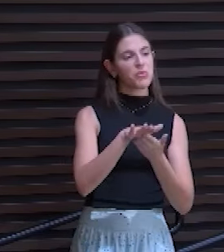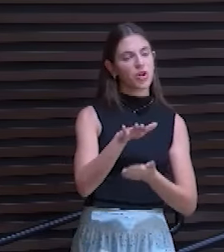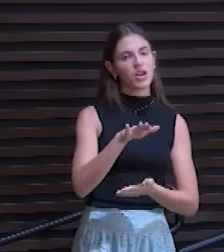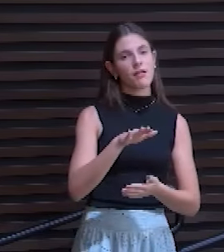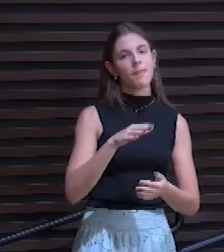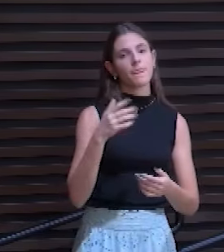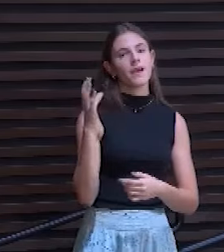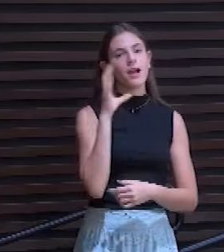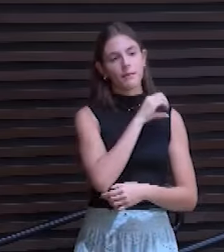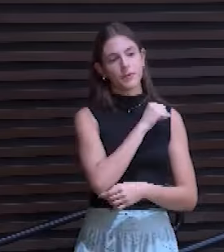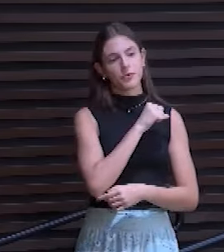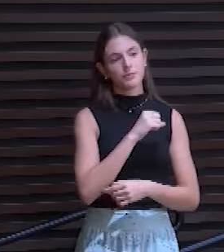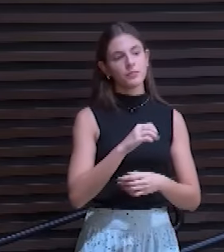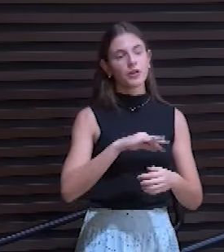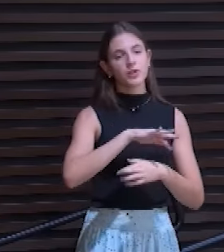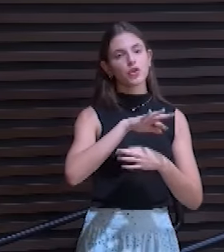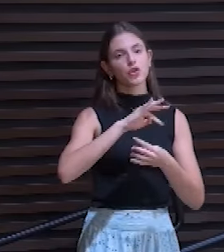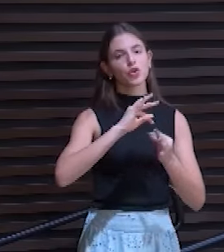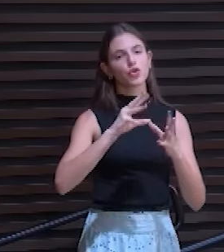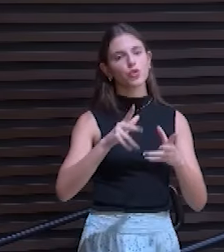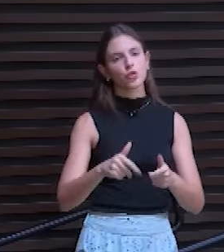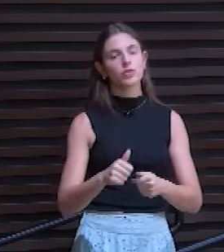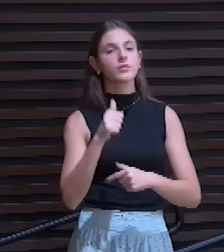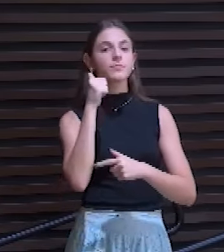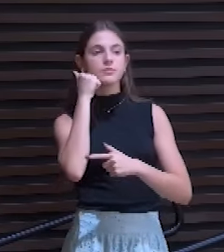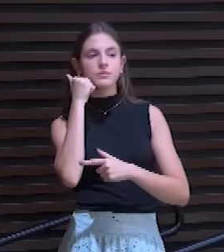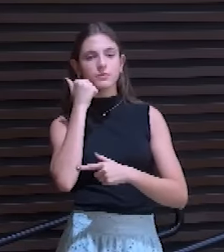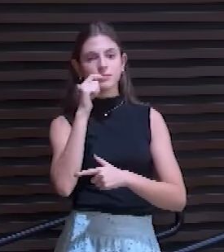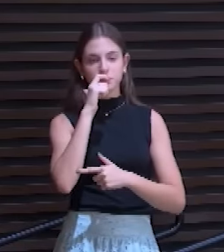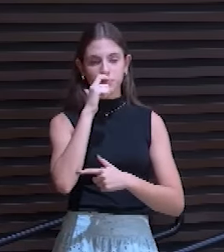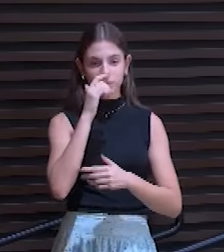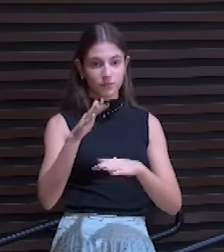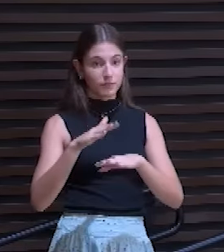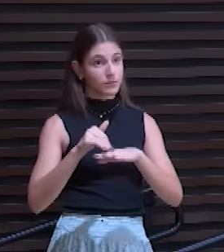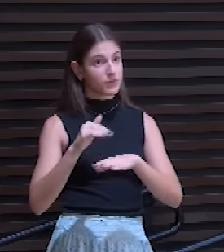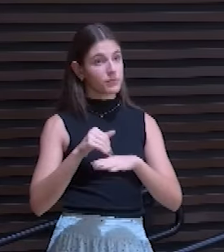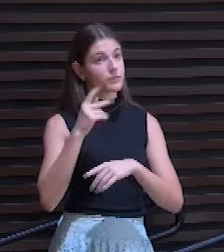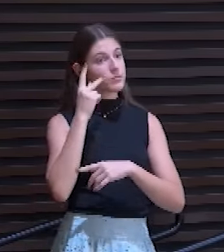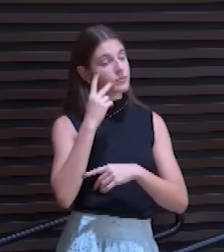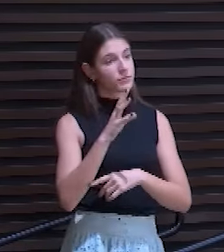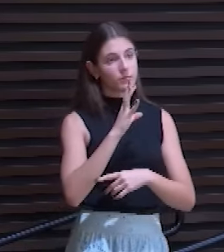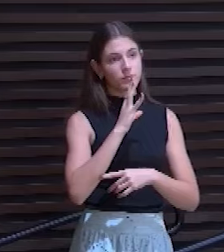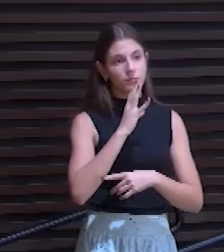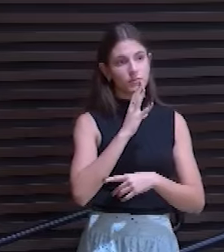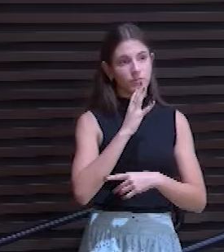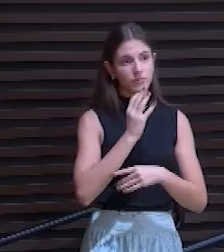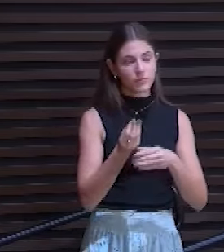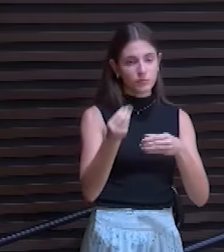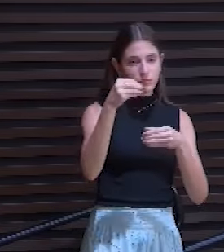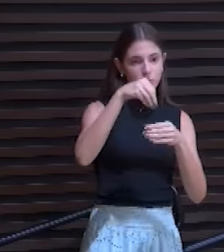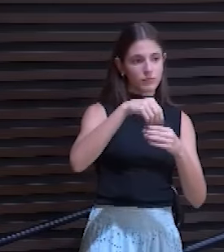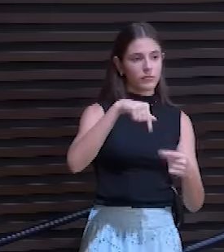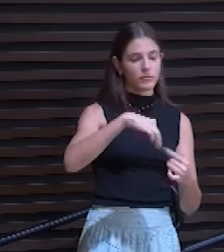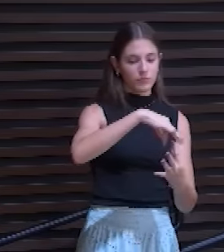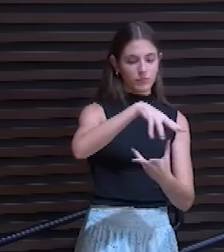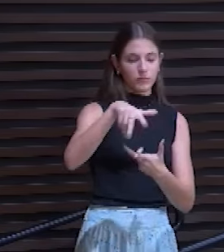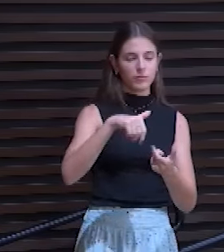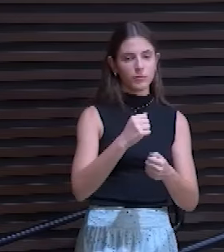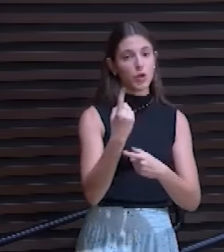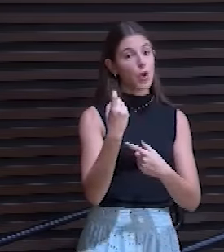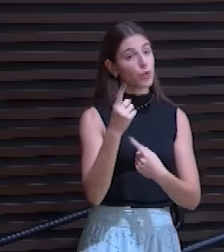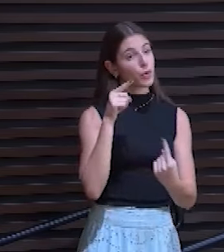pais e mães, onde quer que estejam, são chamados para reconhecer que foram colocados nesse mundo com um único